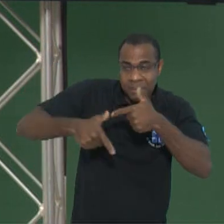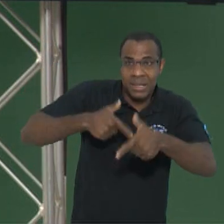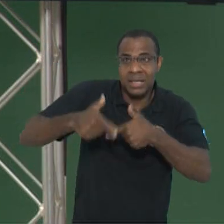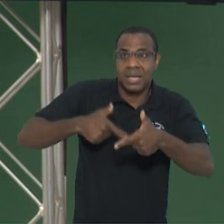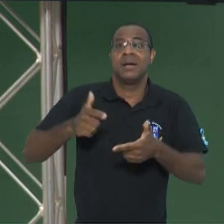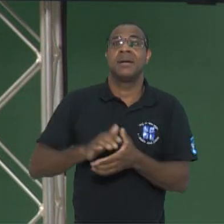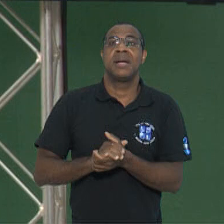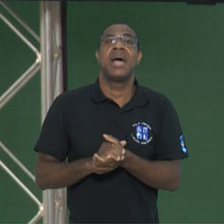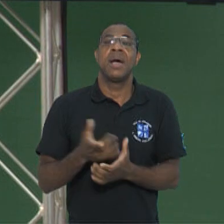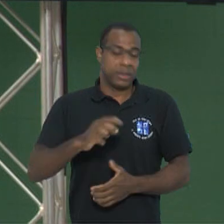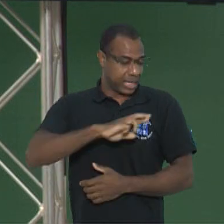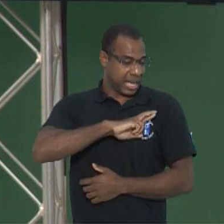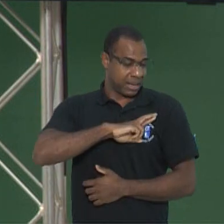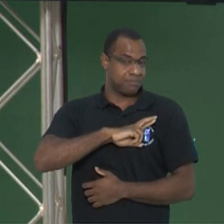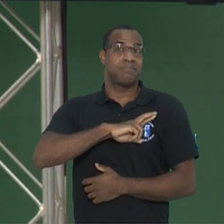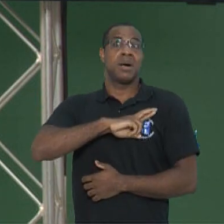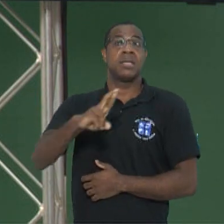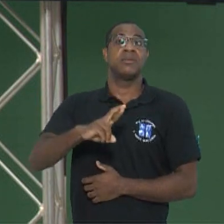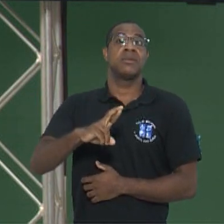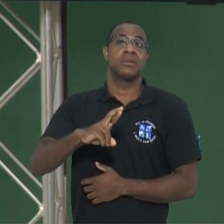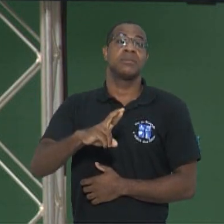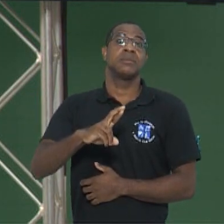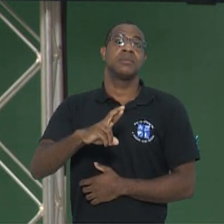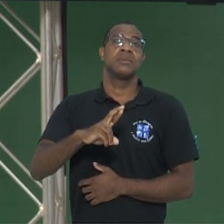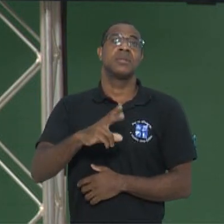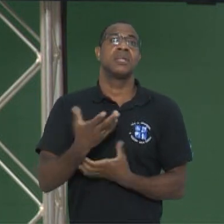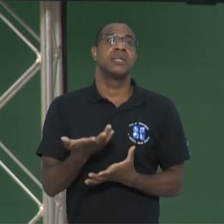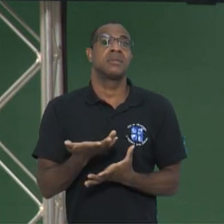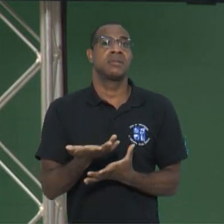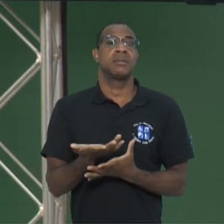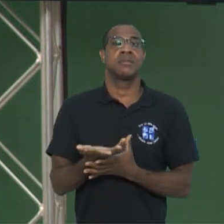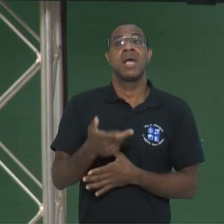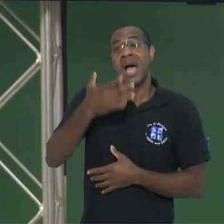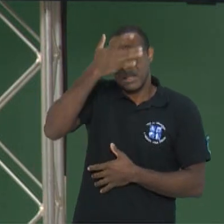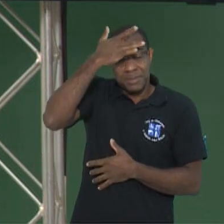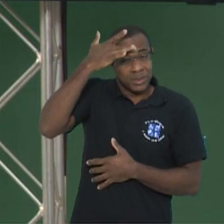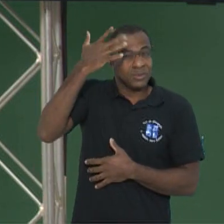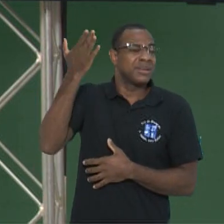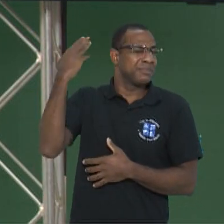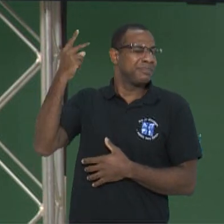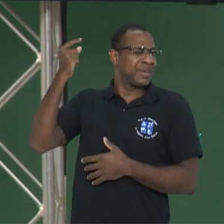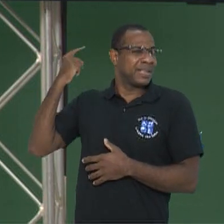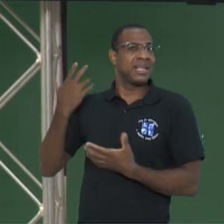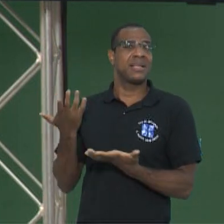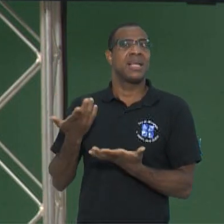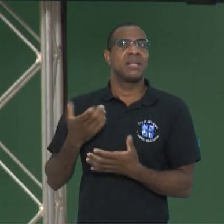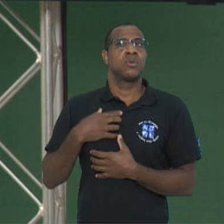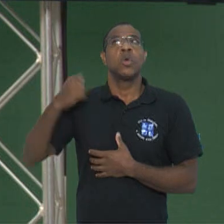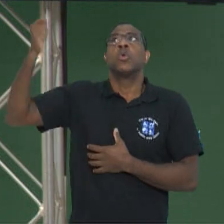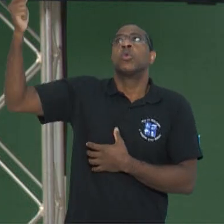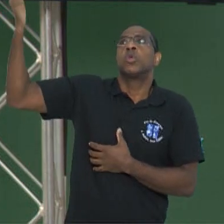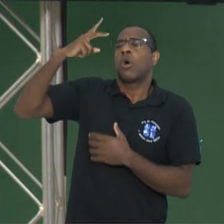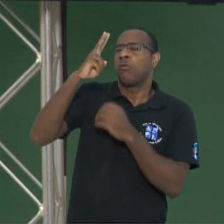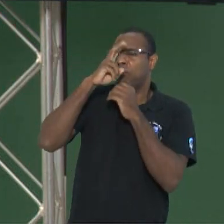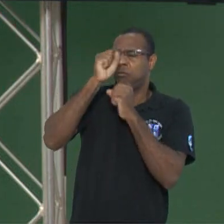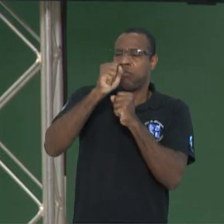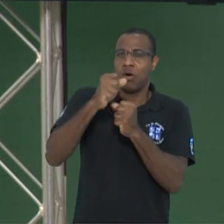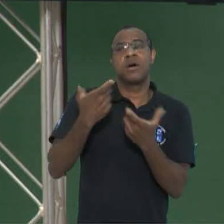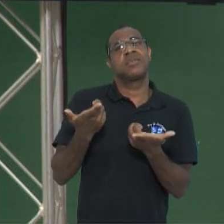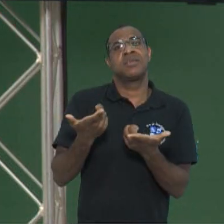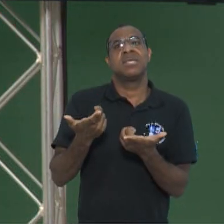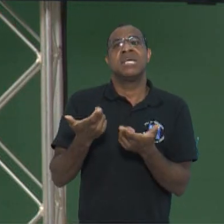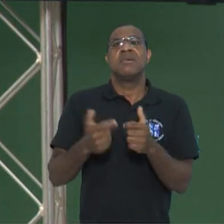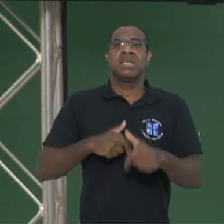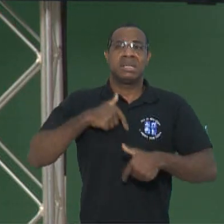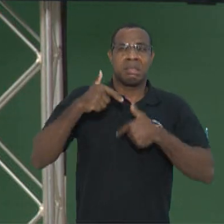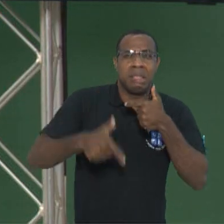religiosidade, é a crença. Imaginem pessoas num sol escaldante, como diz o outro, 30, 40 graus no Egito, você naquele